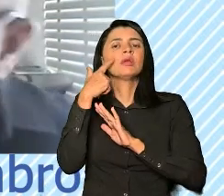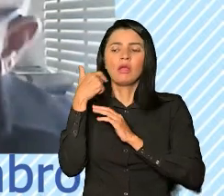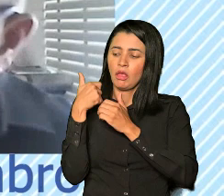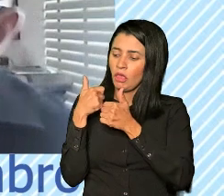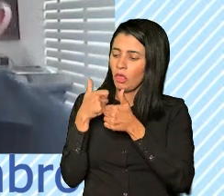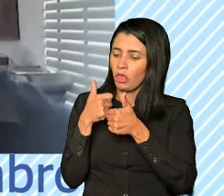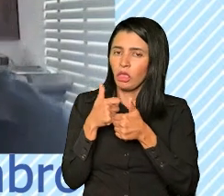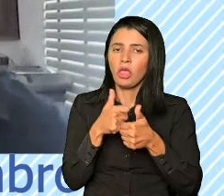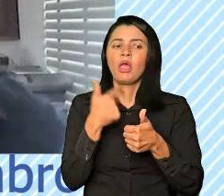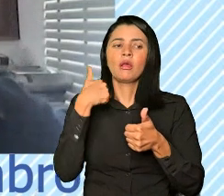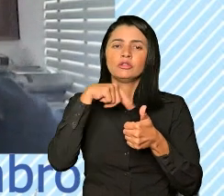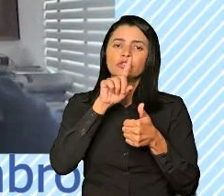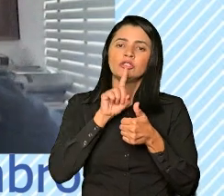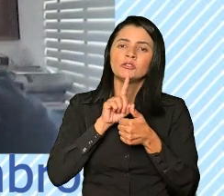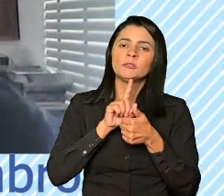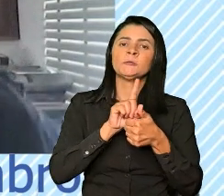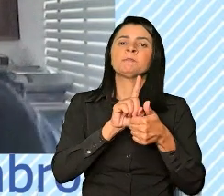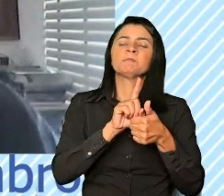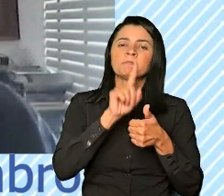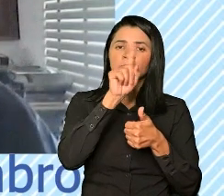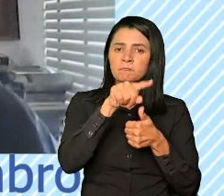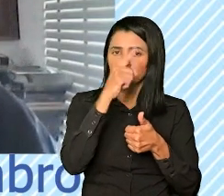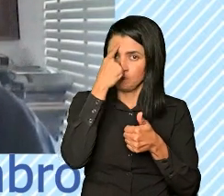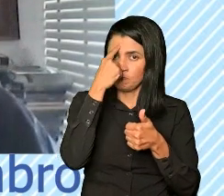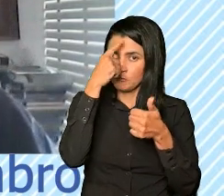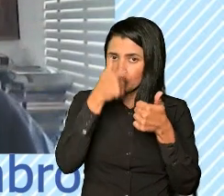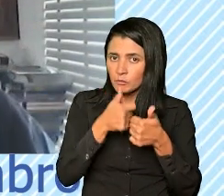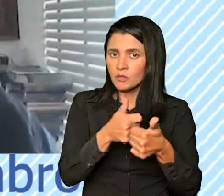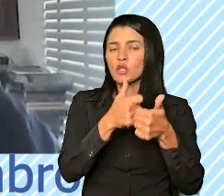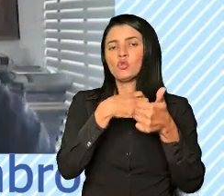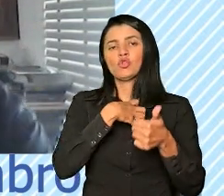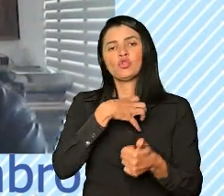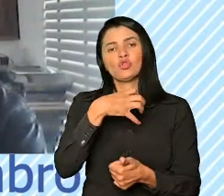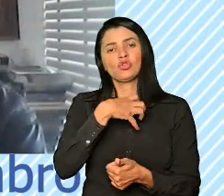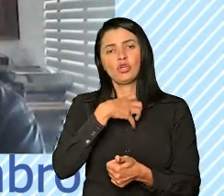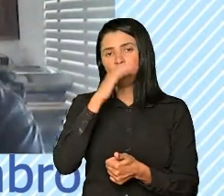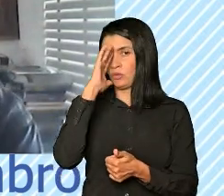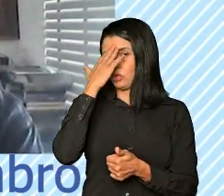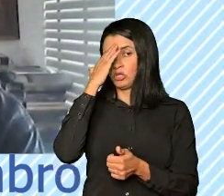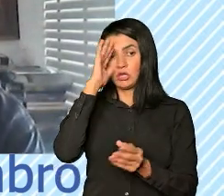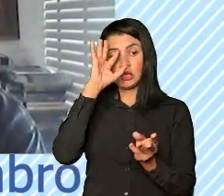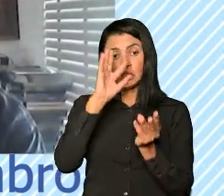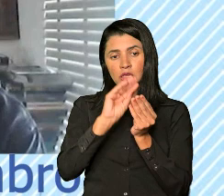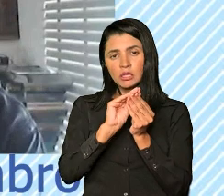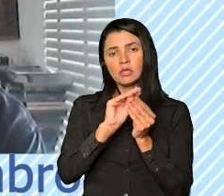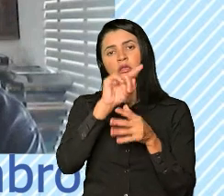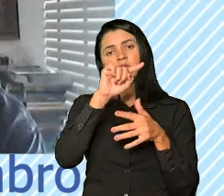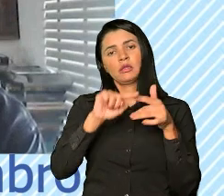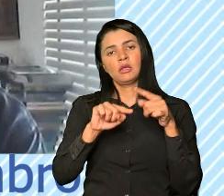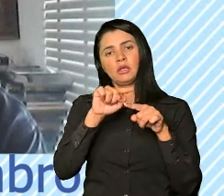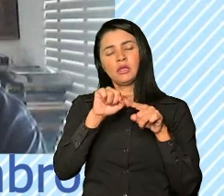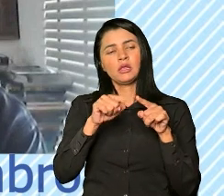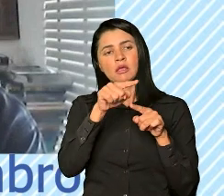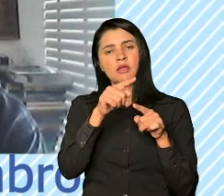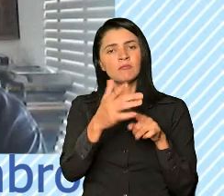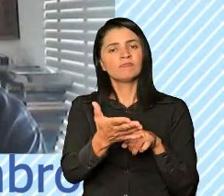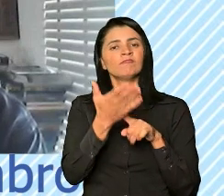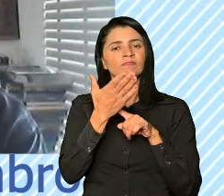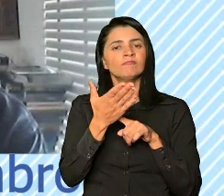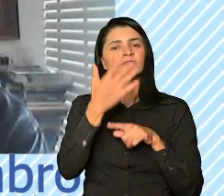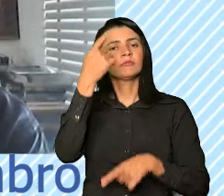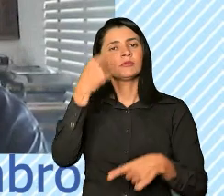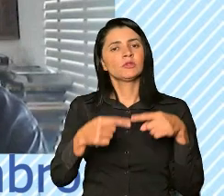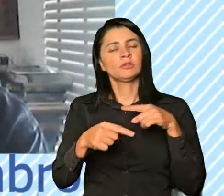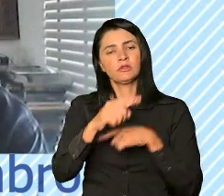a determinados pensamentos e formas de entender. Então, essa